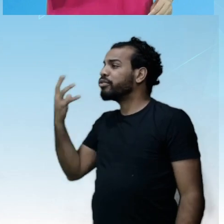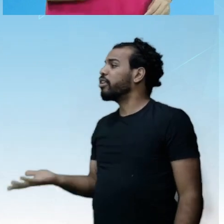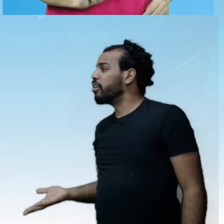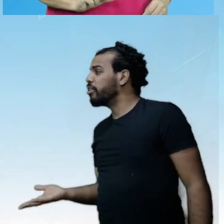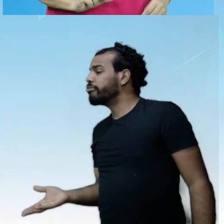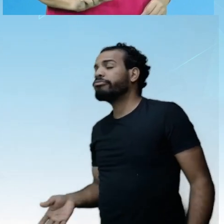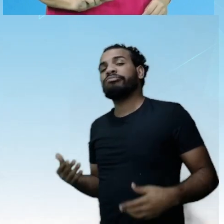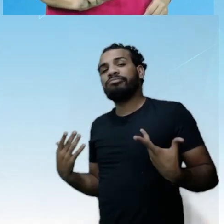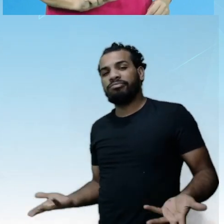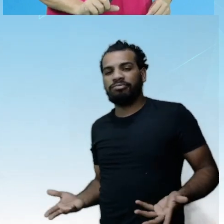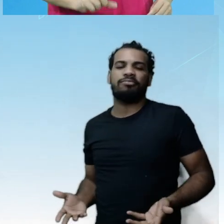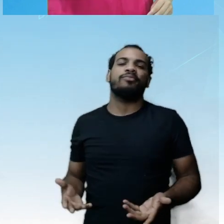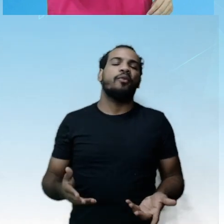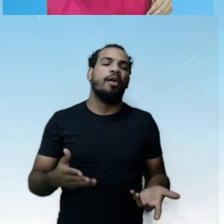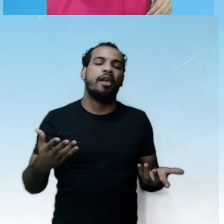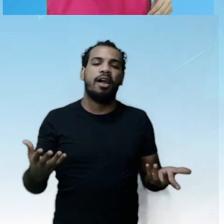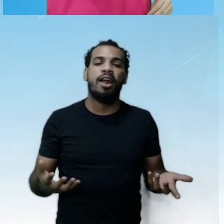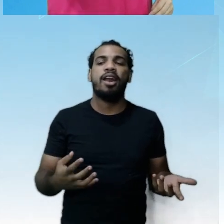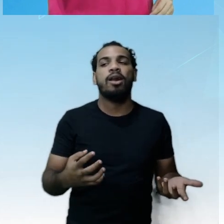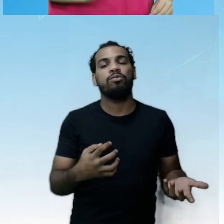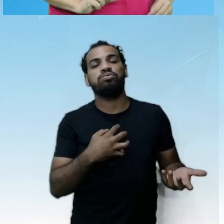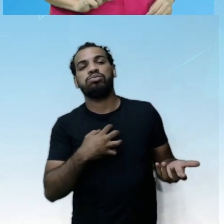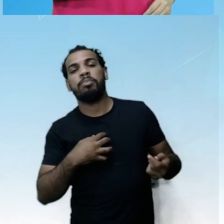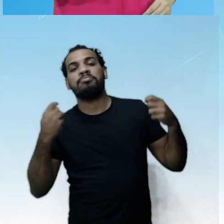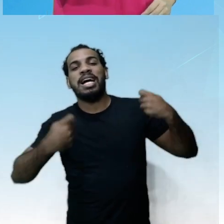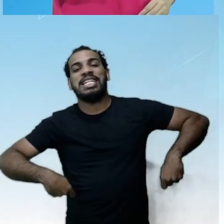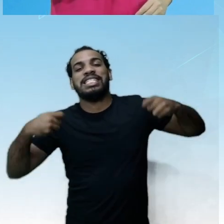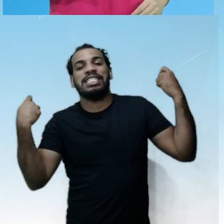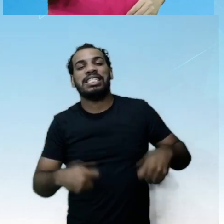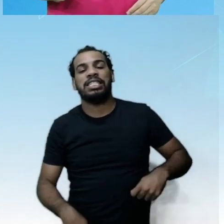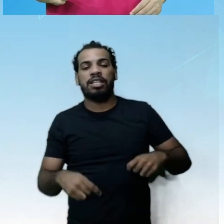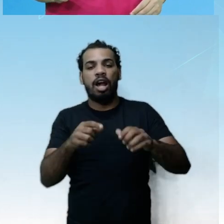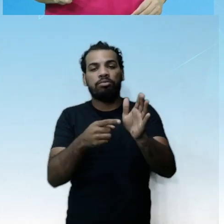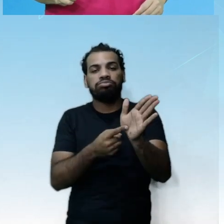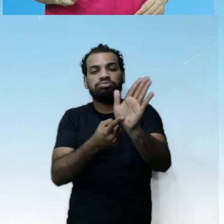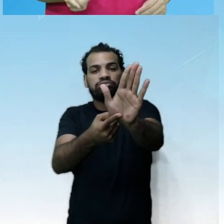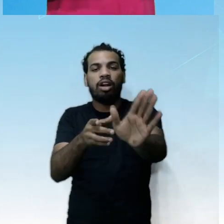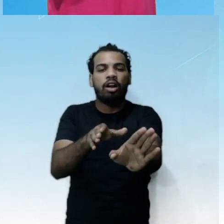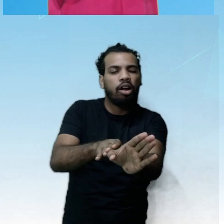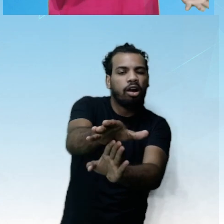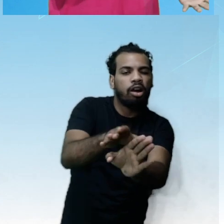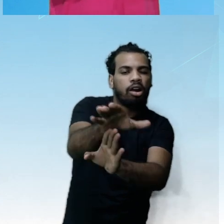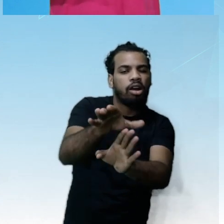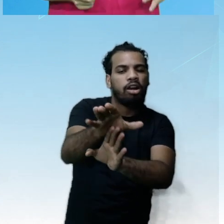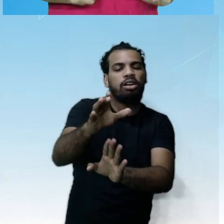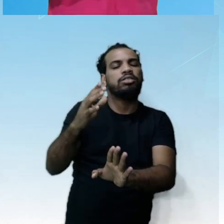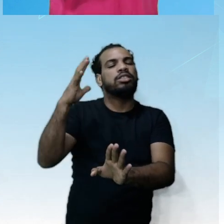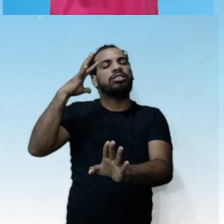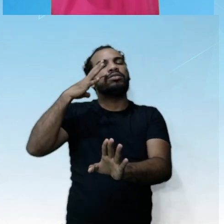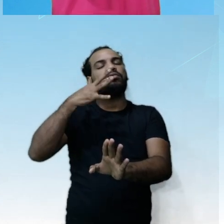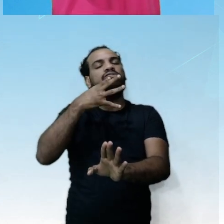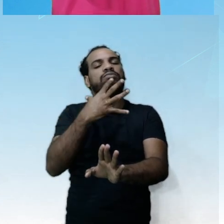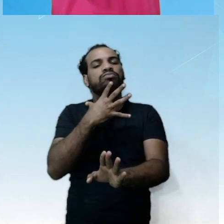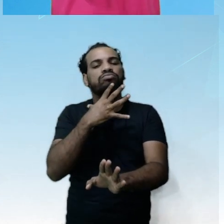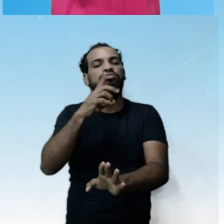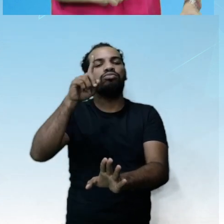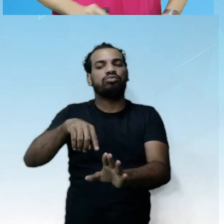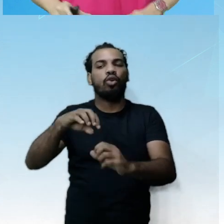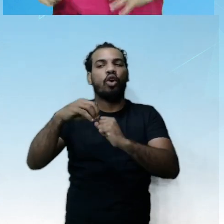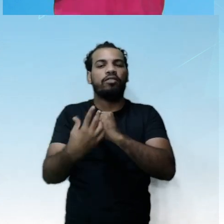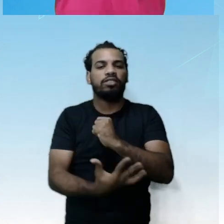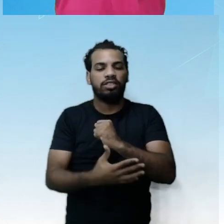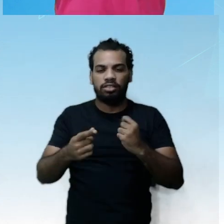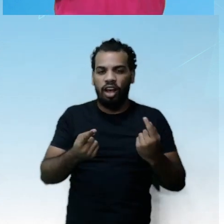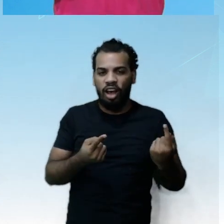é a necessidade de orientar contra a Covid-19. Então, nesse caso, vai ser uma campanha que